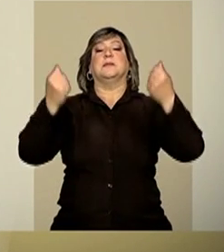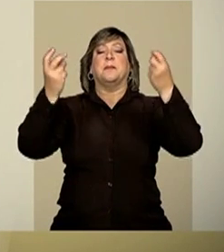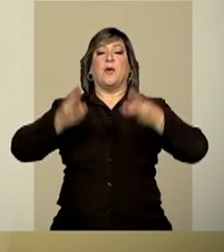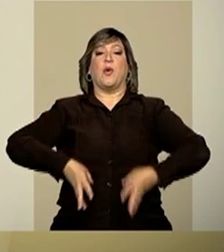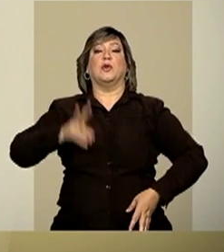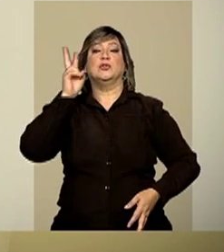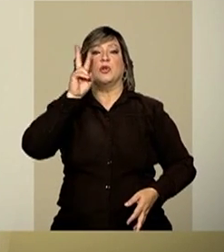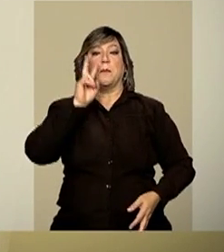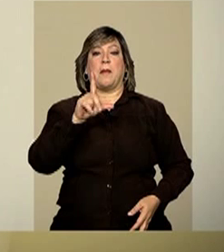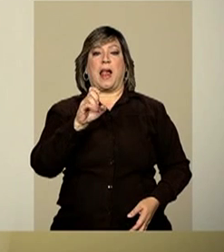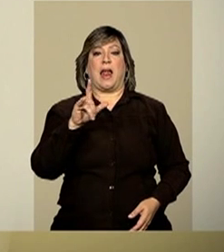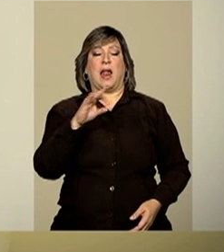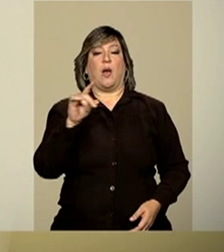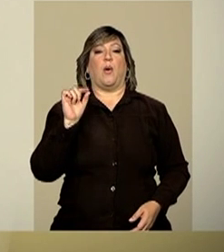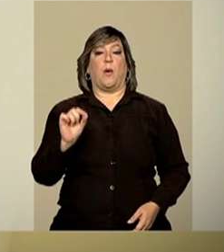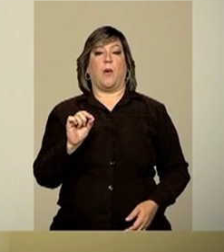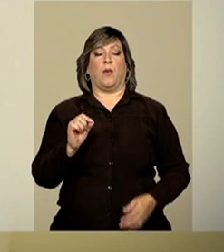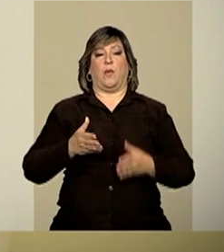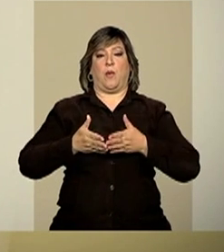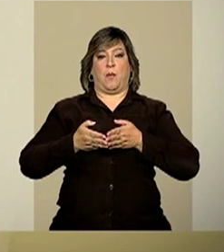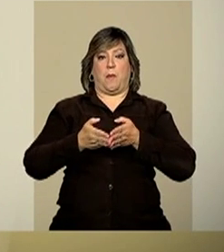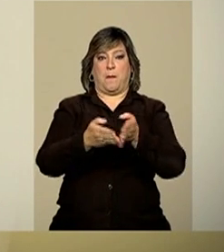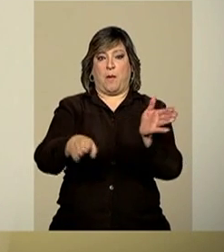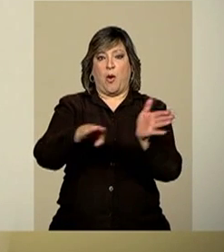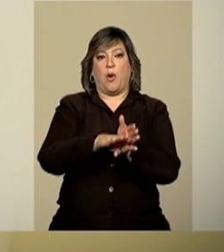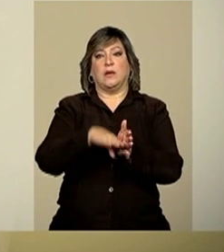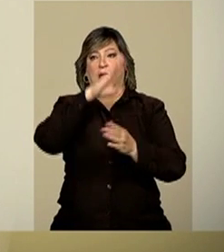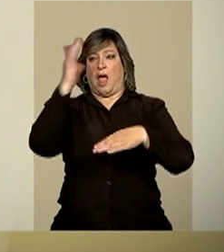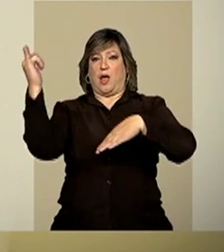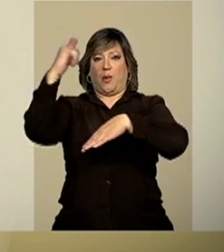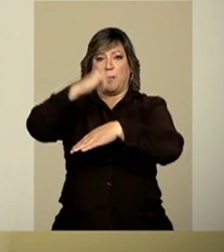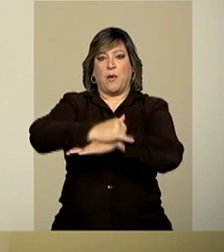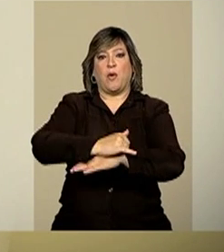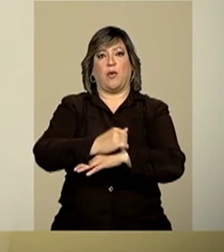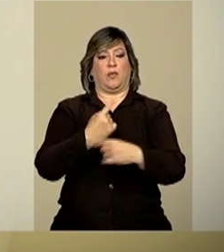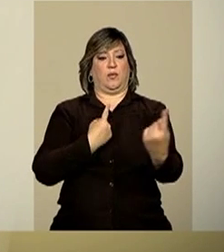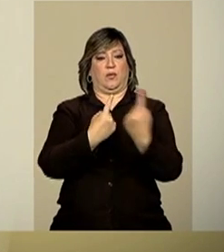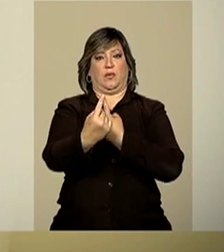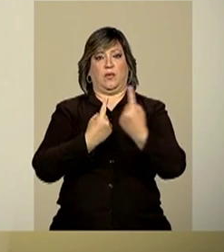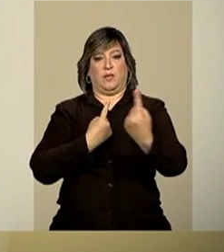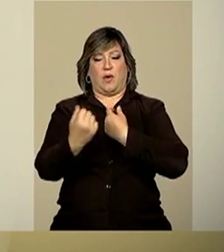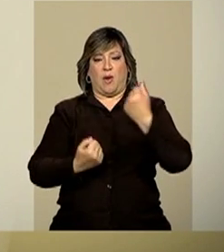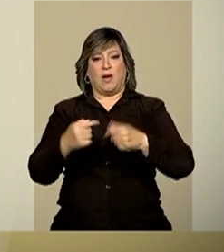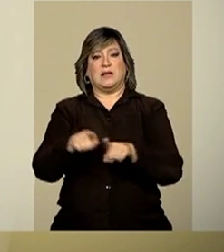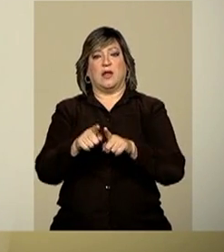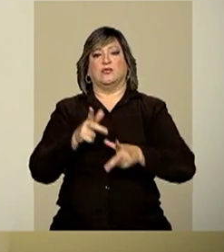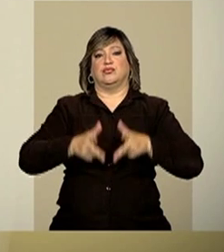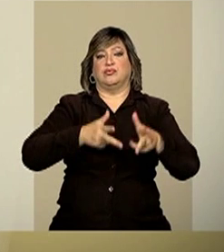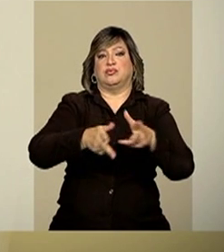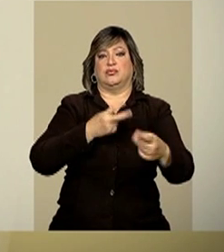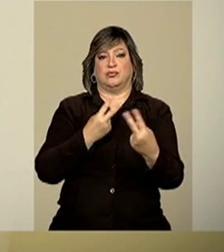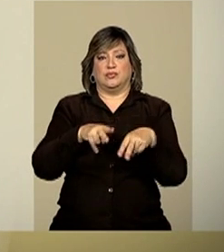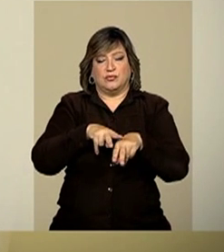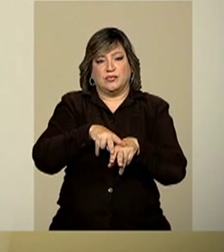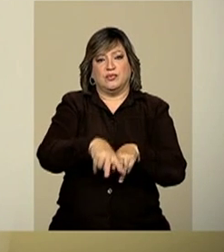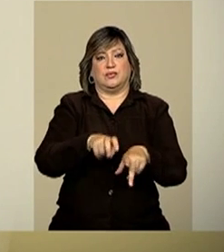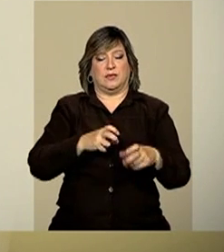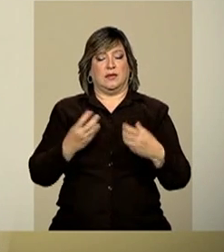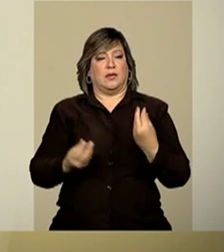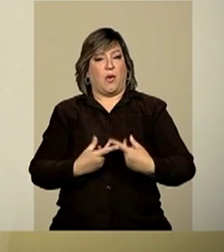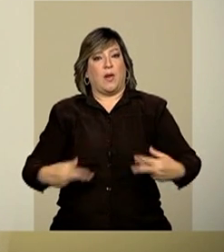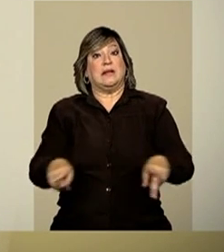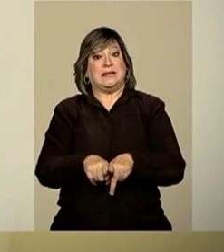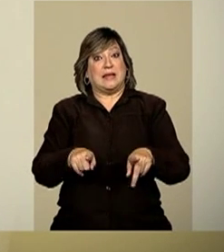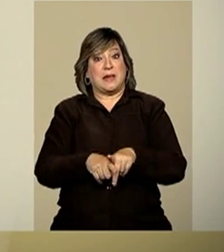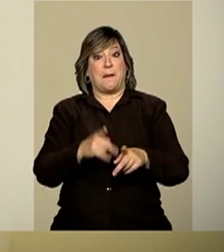os leilões de portos, aeroportos, ferrovias e rodovias. E também sobre o leilão de um imenso campo do pré-sal, que vai